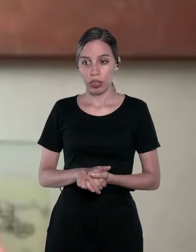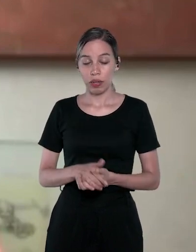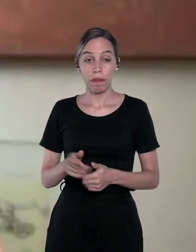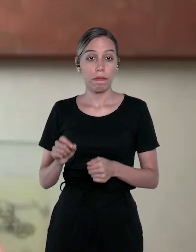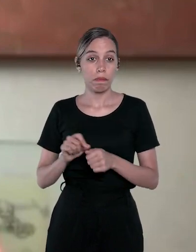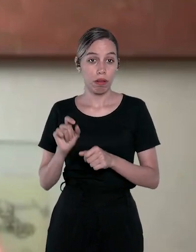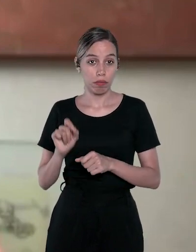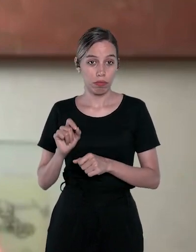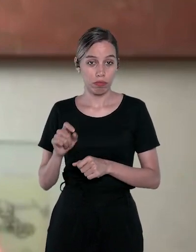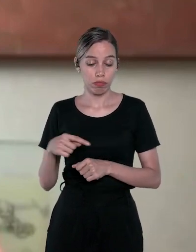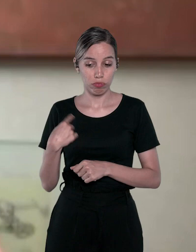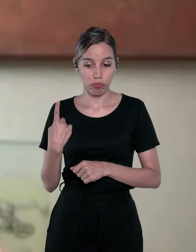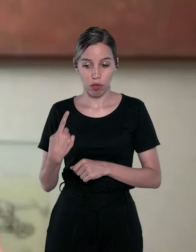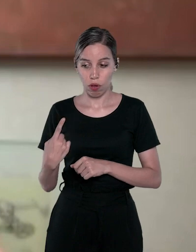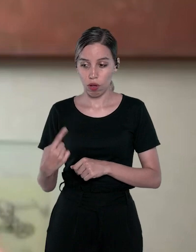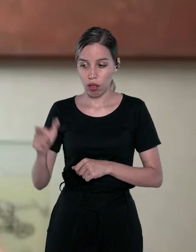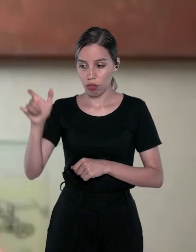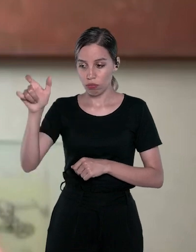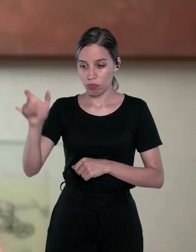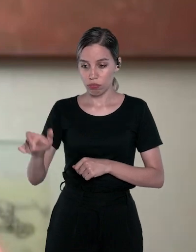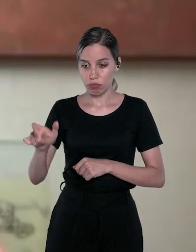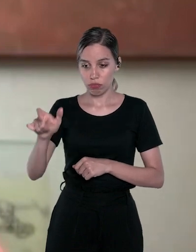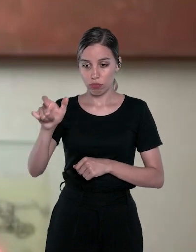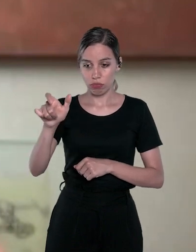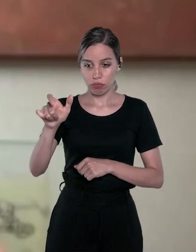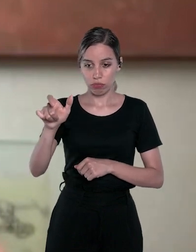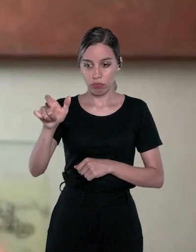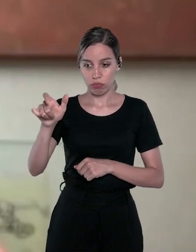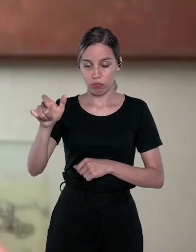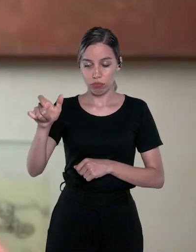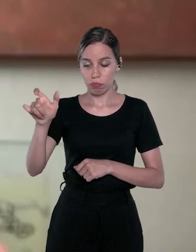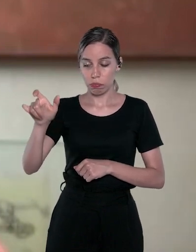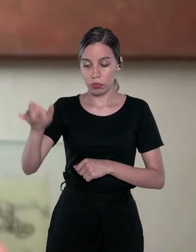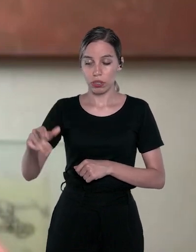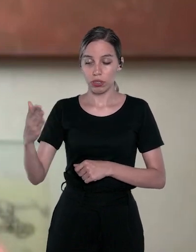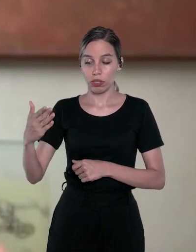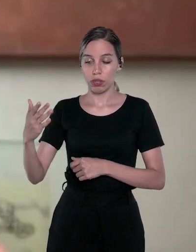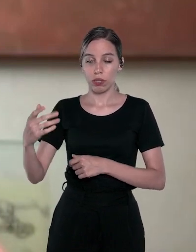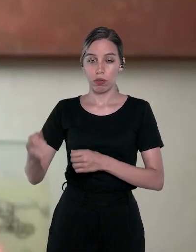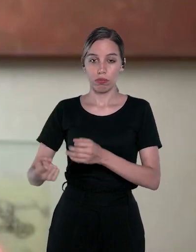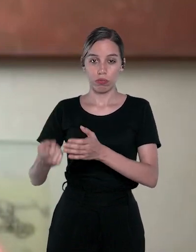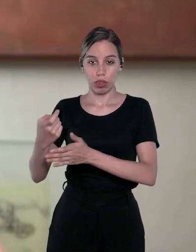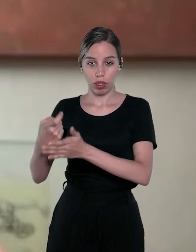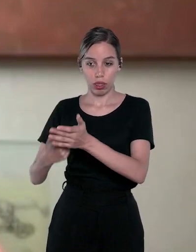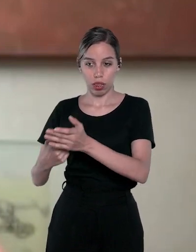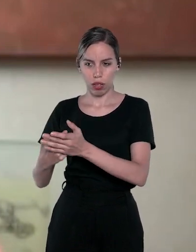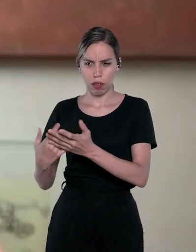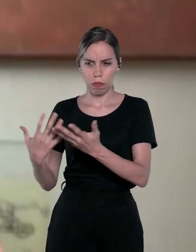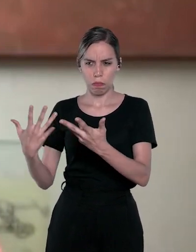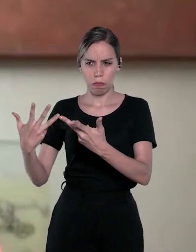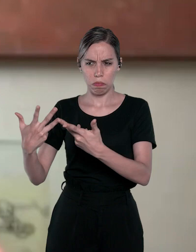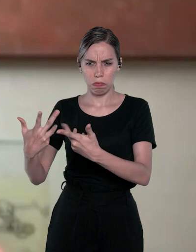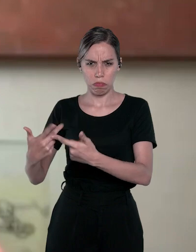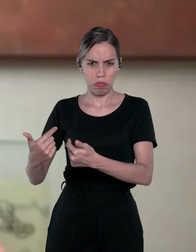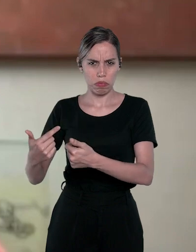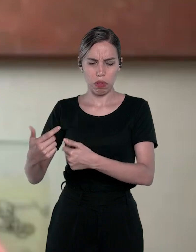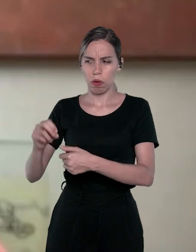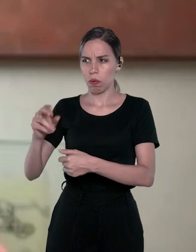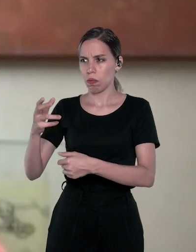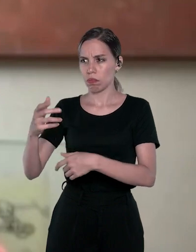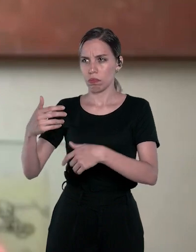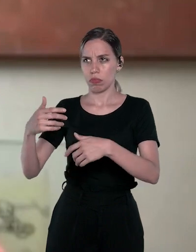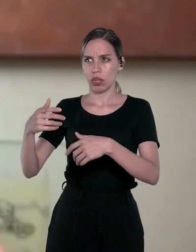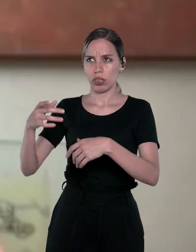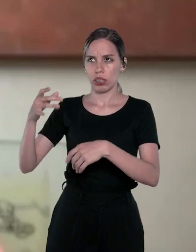conecta a gente com o maravilhoso, sabe? Com o não racional,